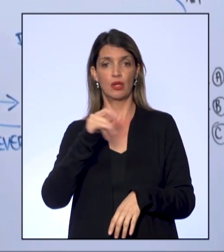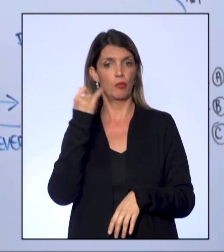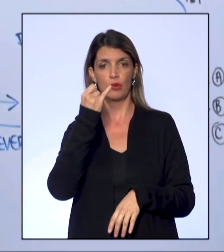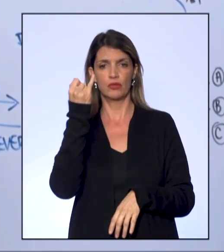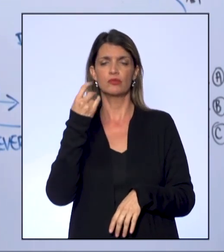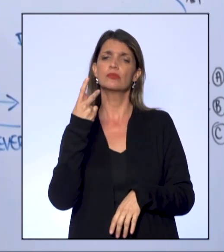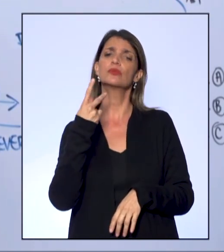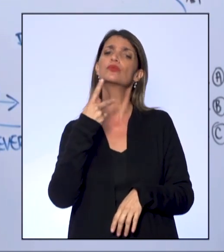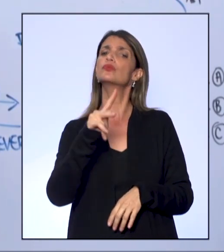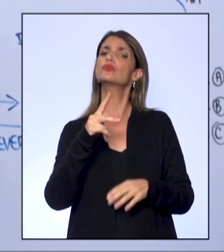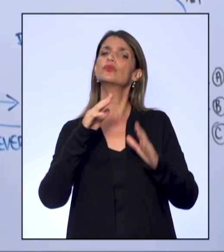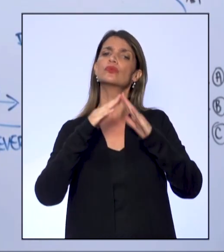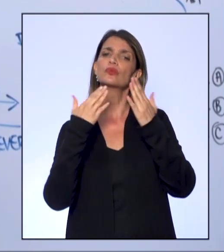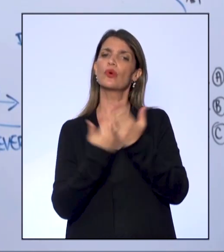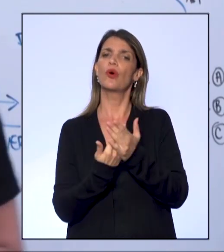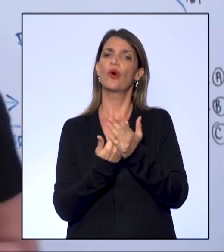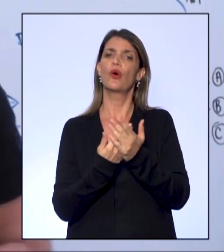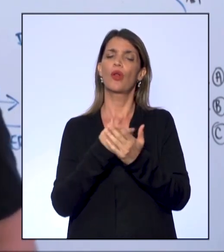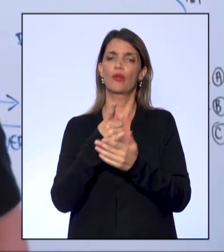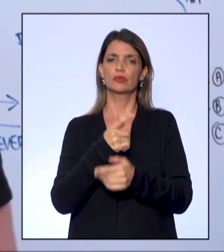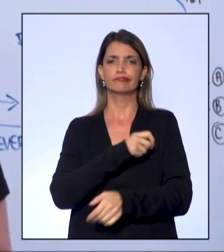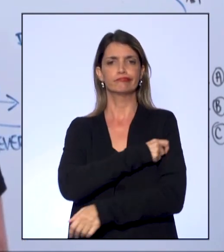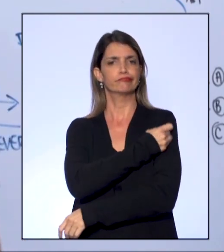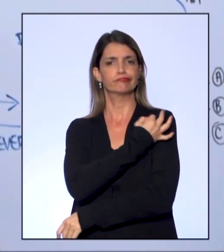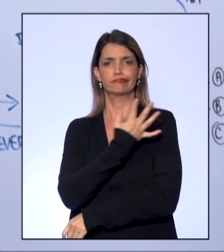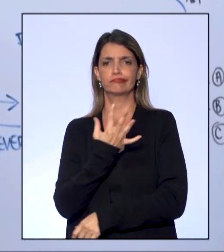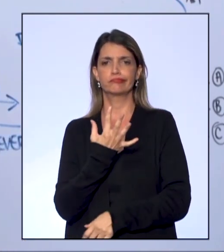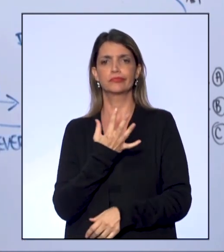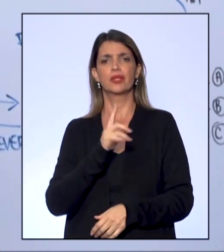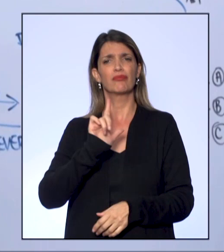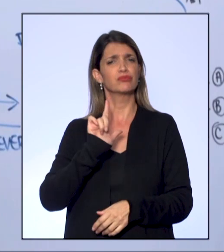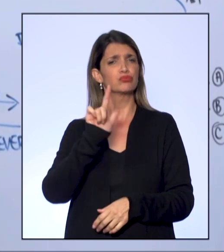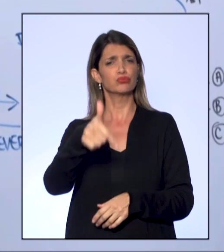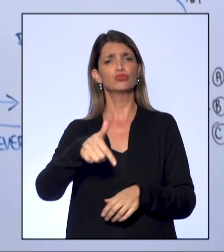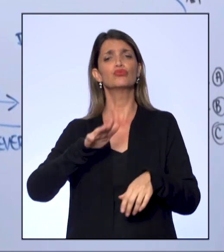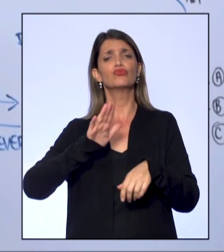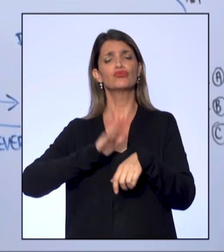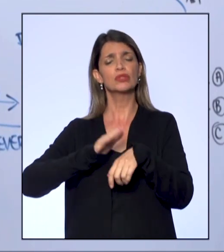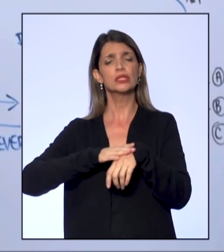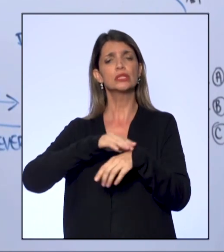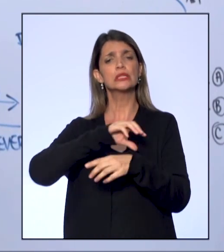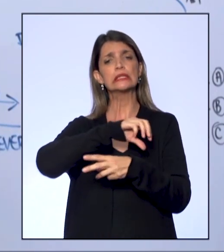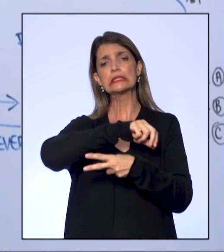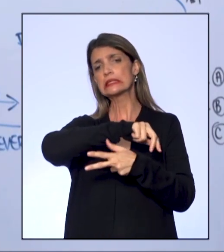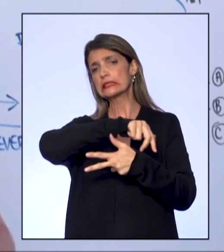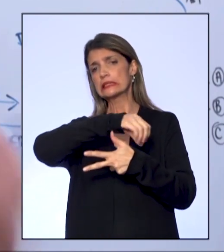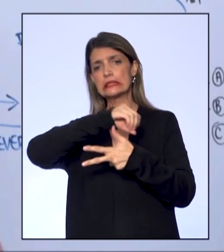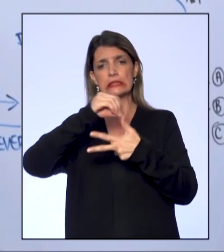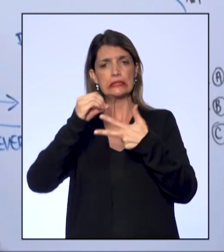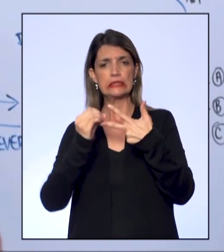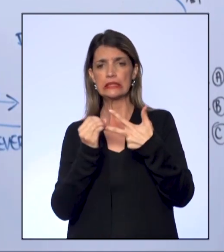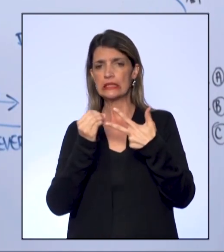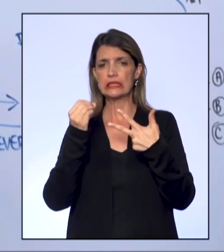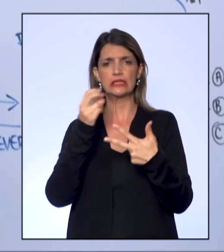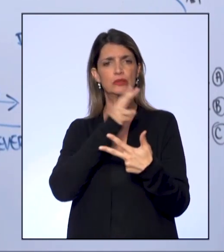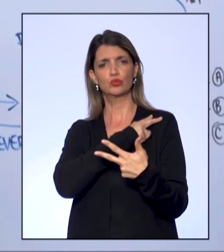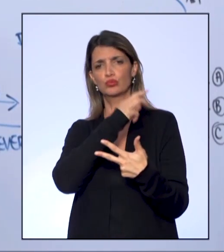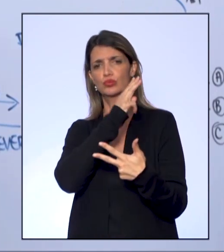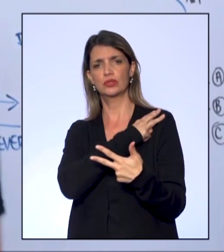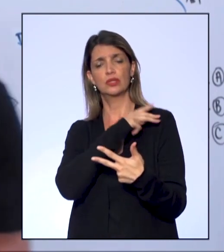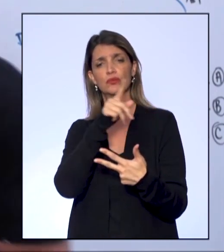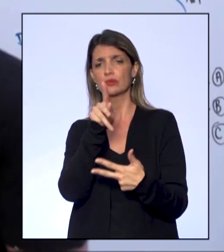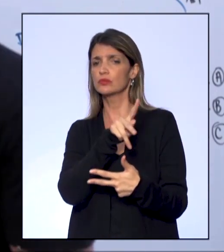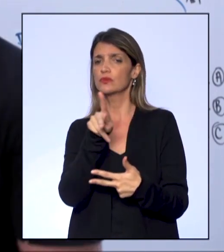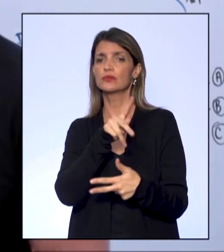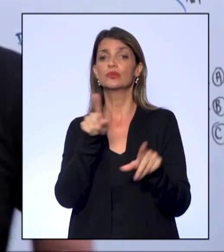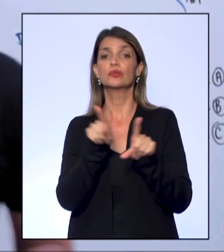escola. Você que está no fundamental, para a sua escola, um dia você vai fazer Enem. Para você que está no primeiro ano, segundo, terceiro ano. E para você que é